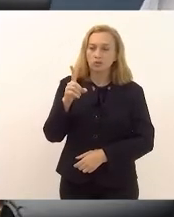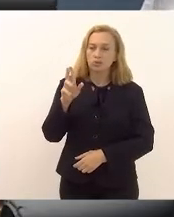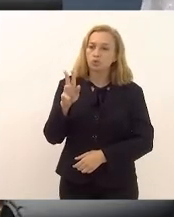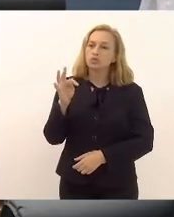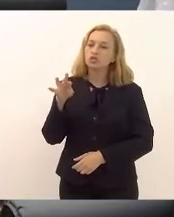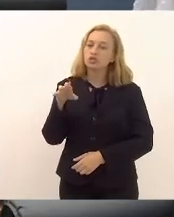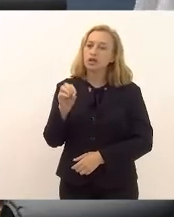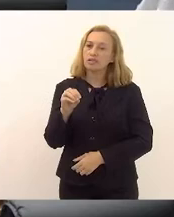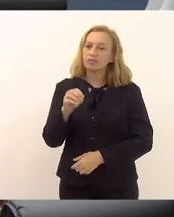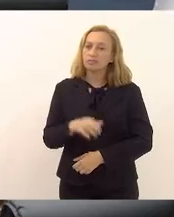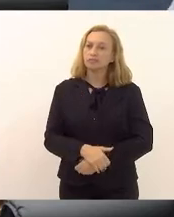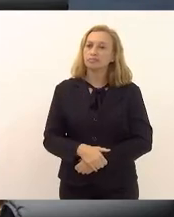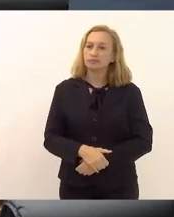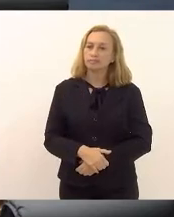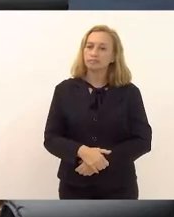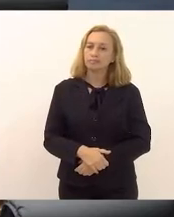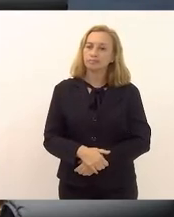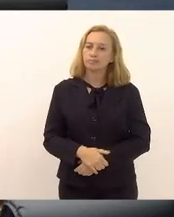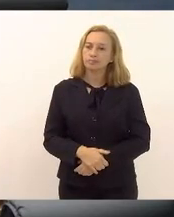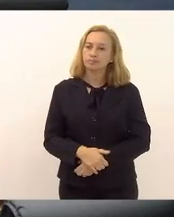Deputado Gustavo Schmidt.